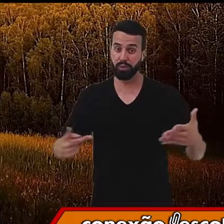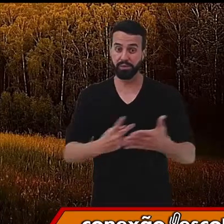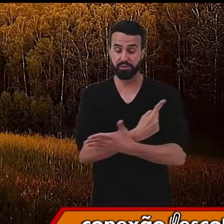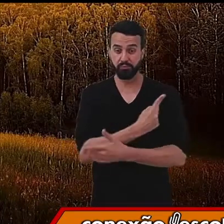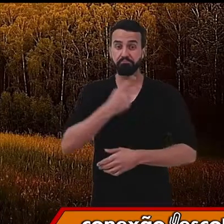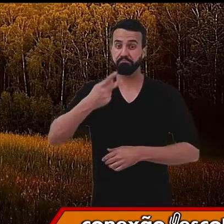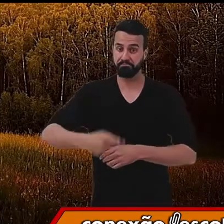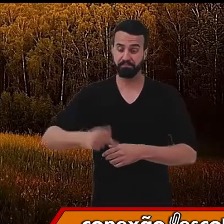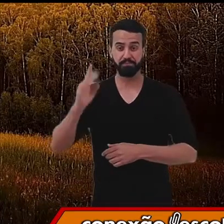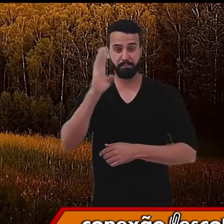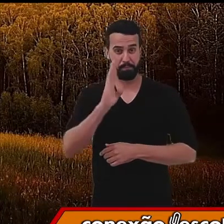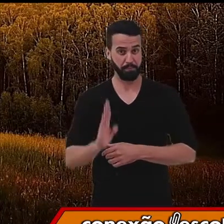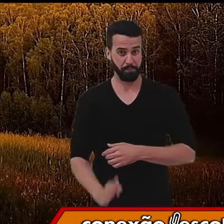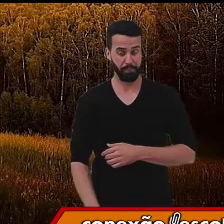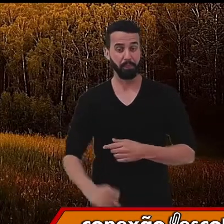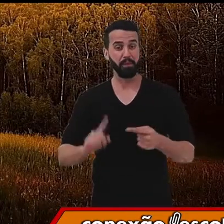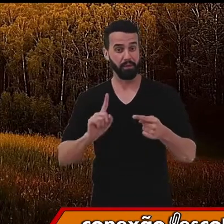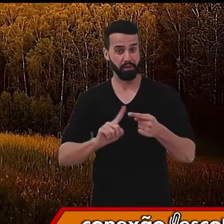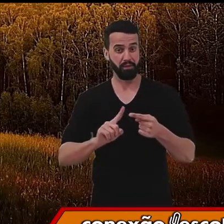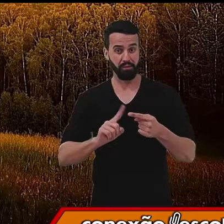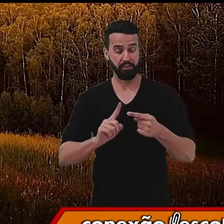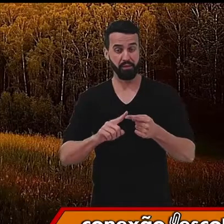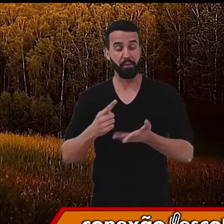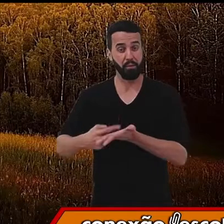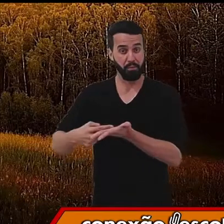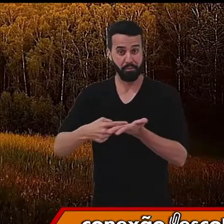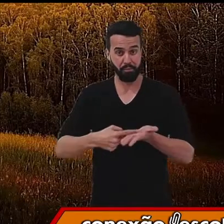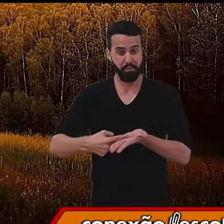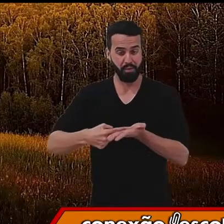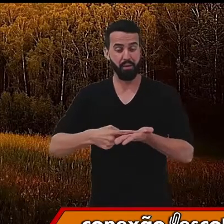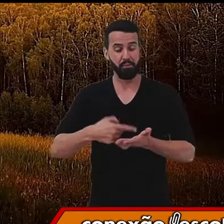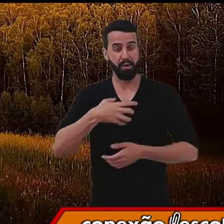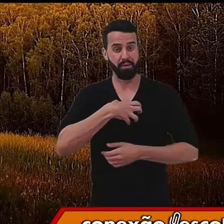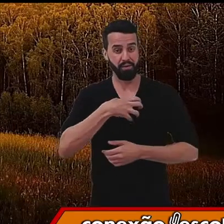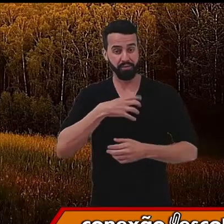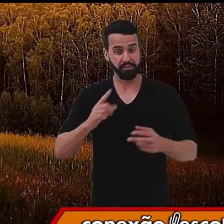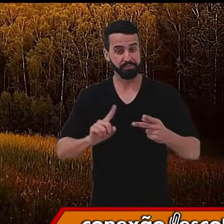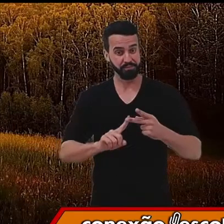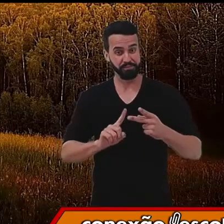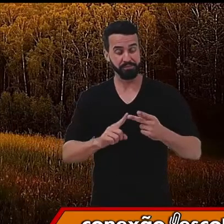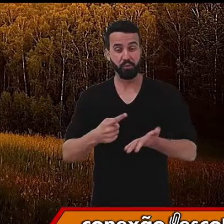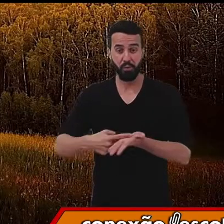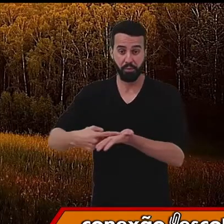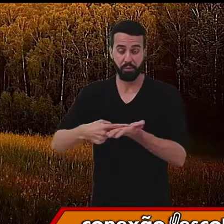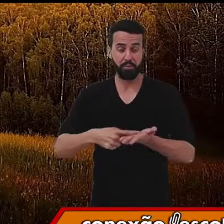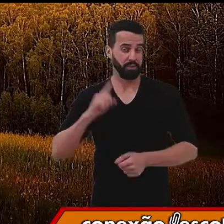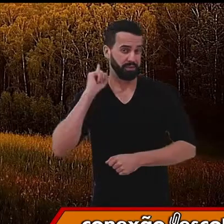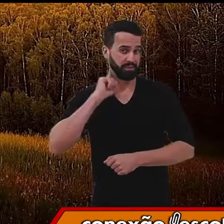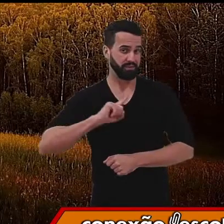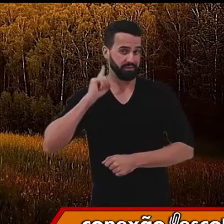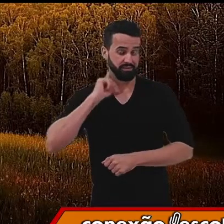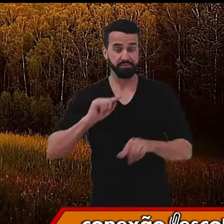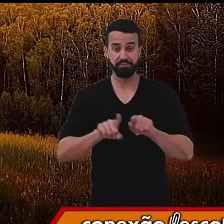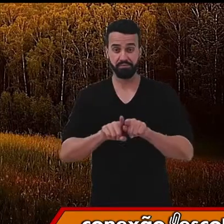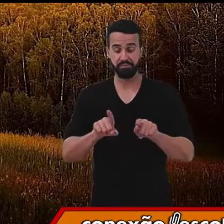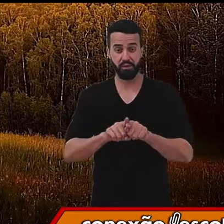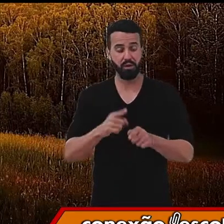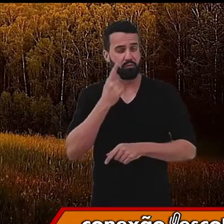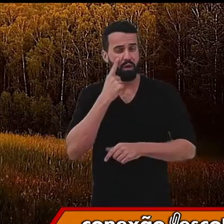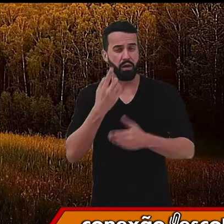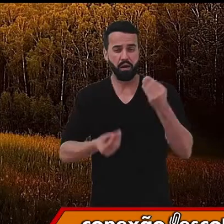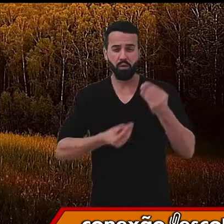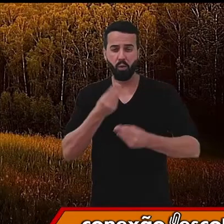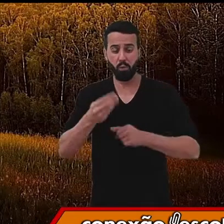aqui no Brasil, como a Conjuração Baiana e Mineira, e analisaremos a independência das